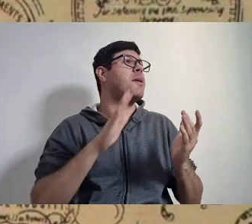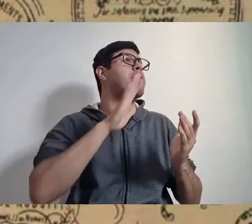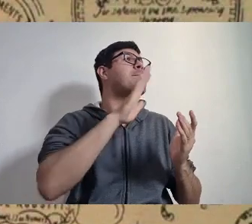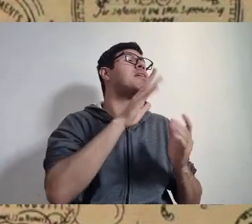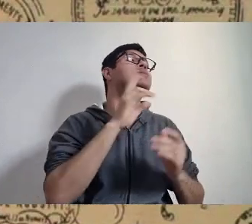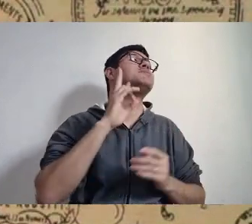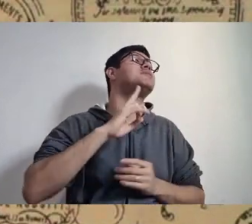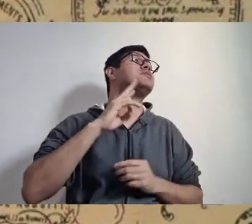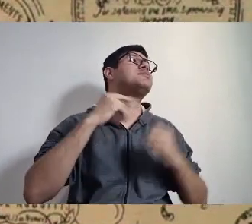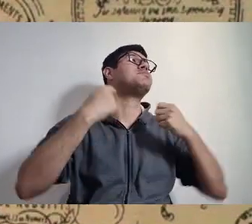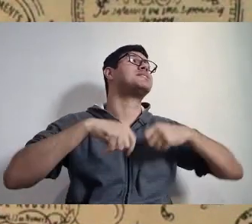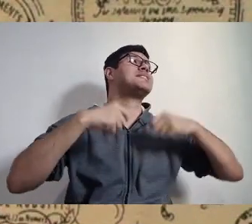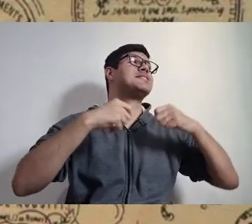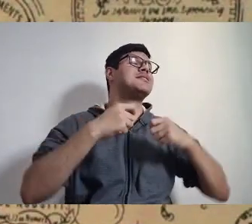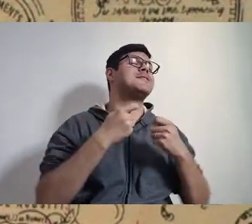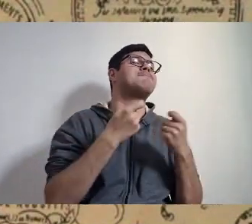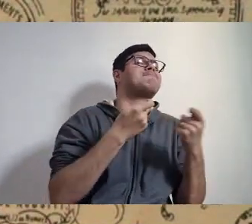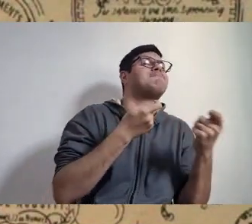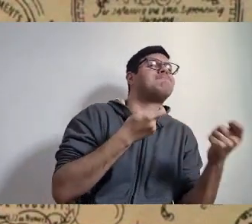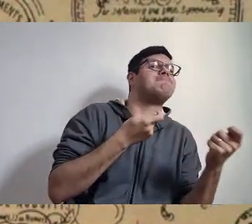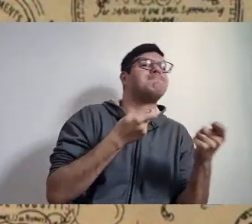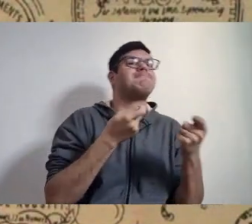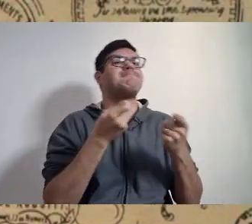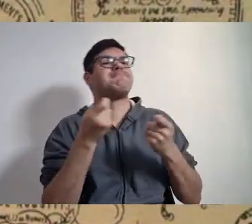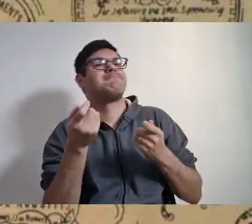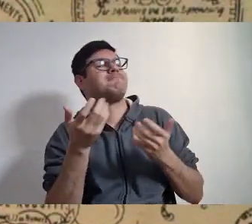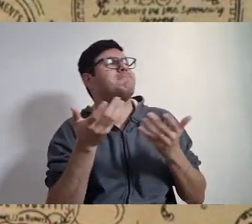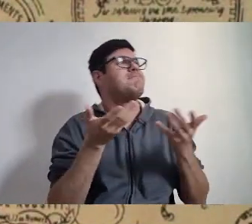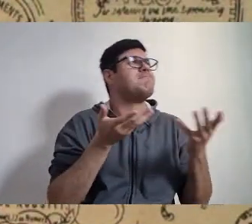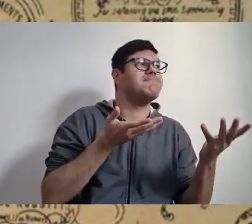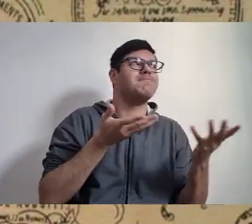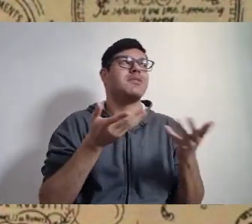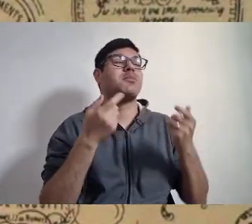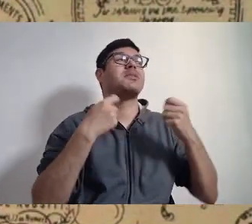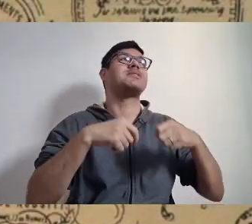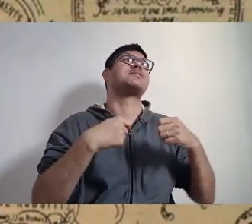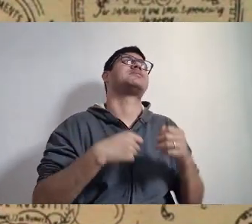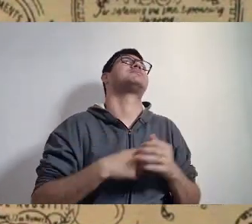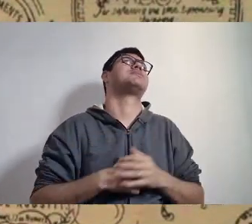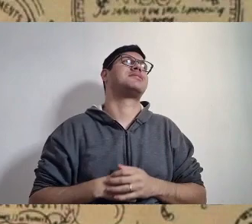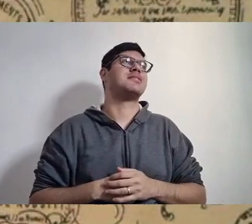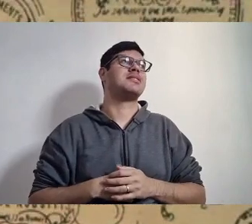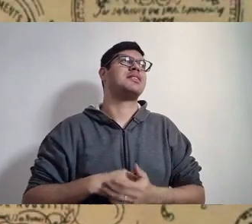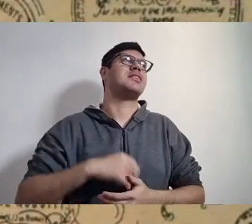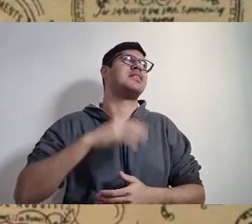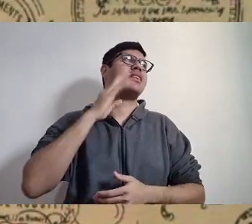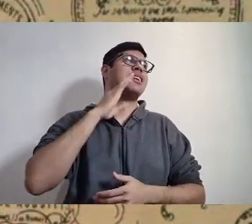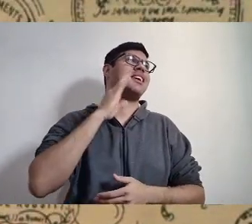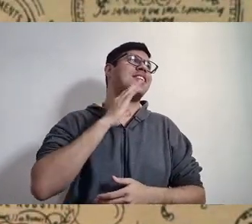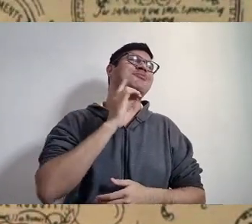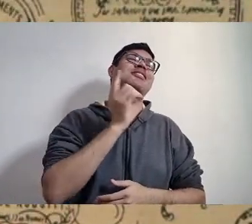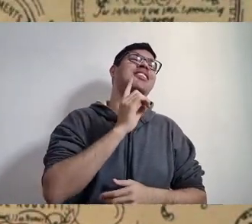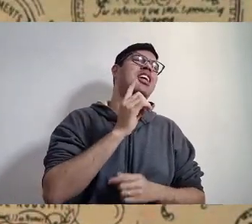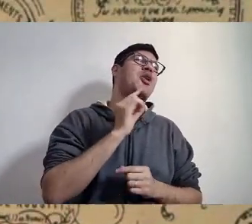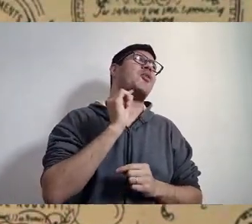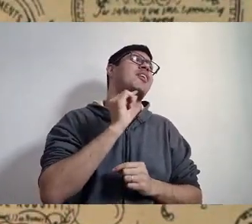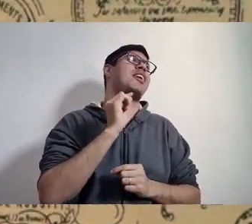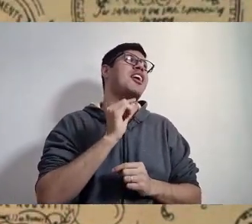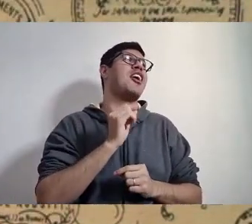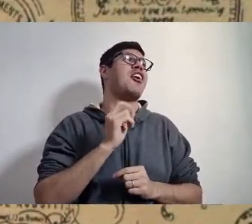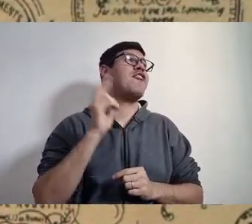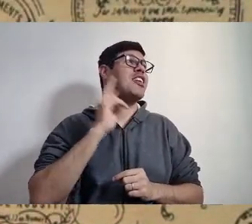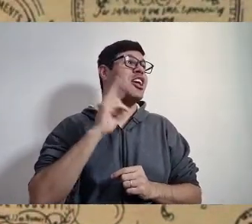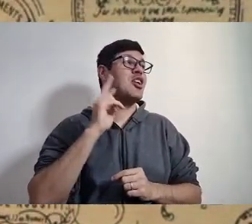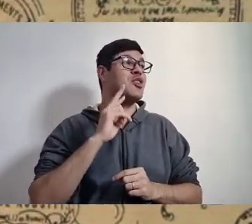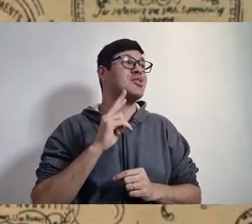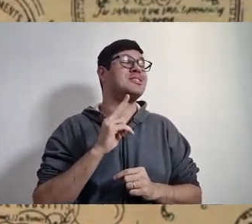ele tem muita dinâmica no trabalho dele. Por isso que eu falo, olha, não é legal quando a pessoa diz, olha, o vereador não faz nada, porque a